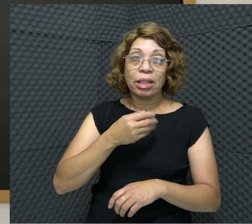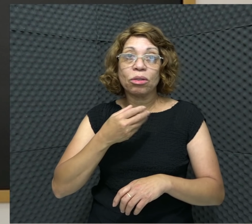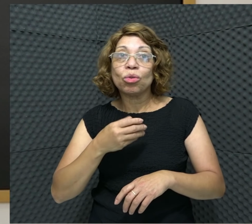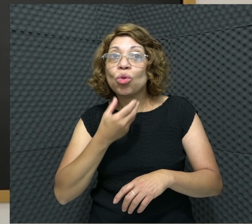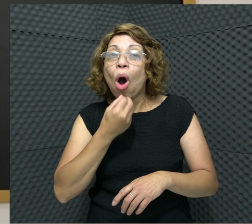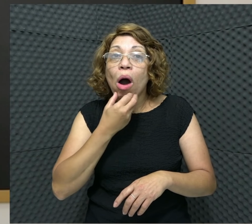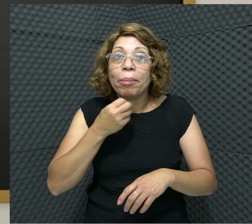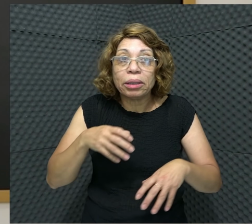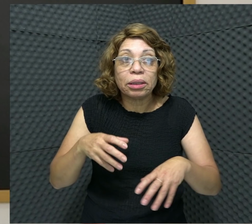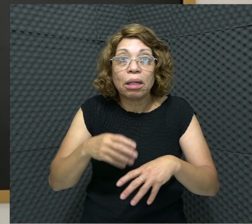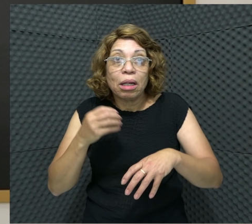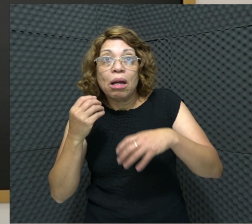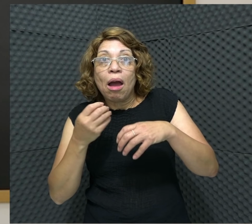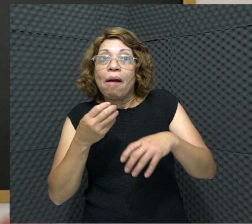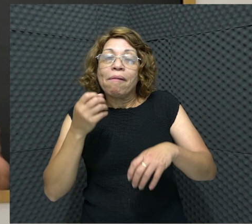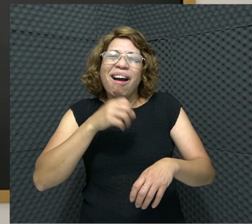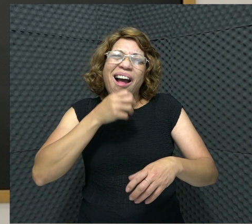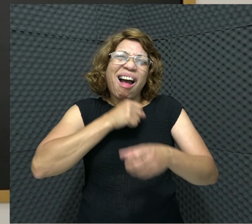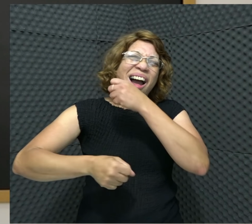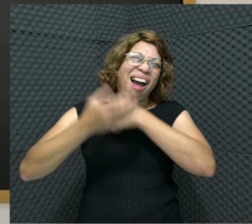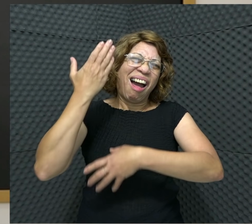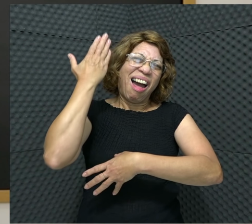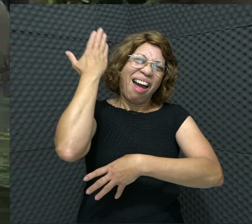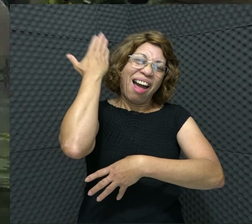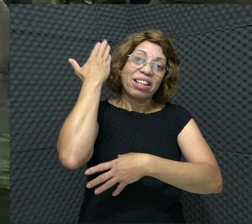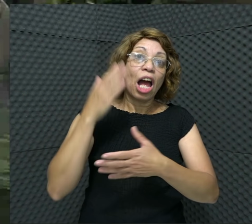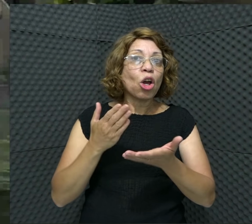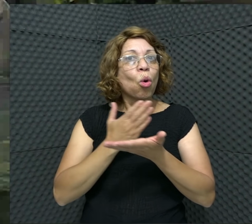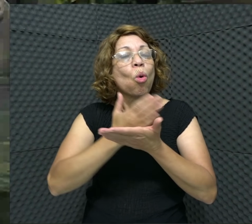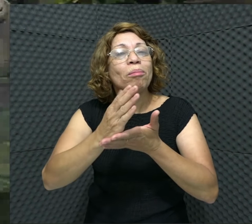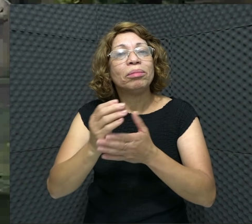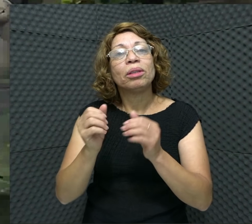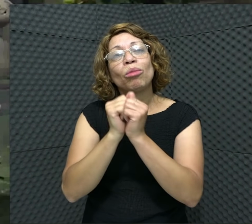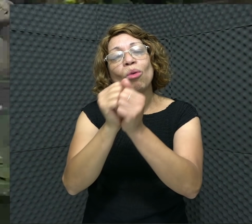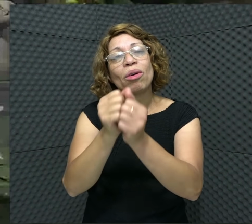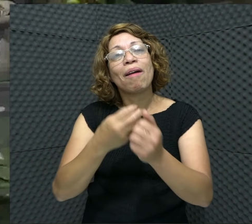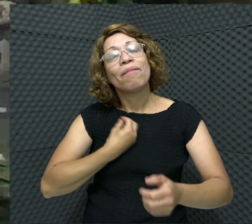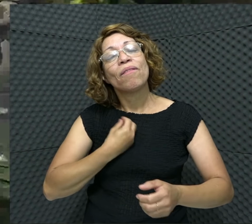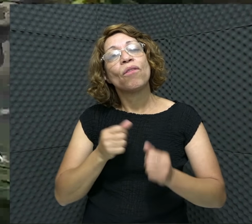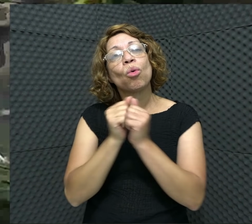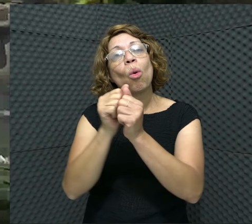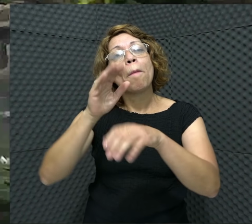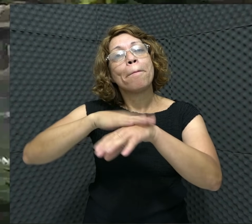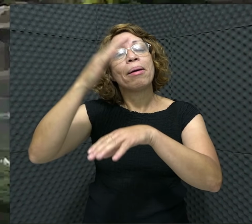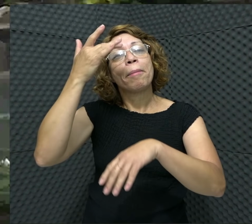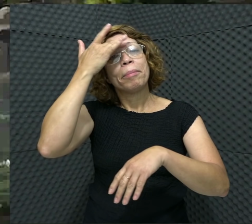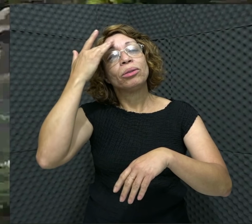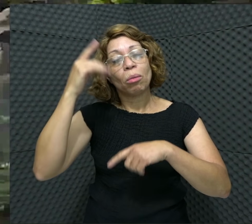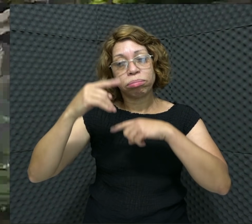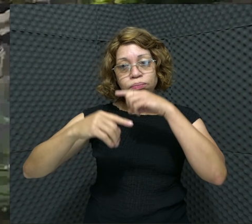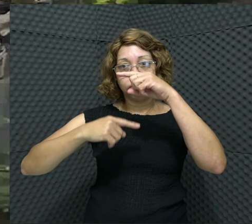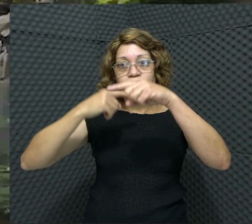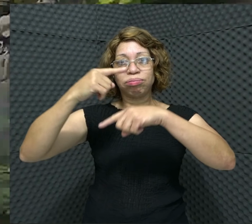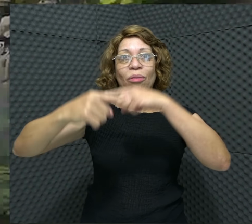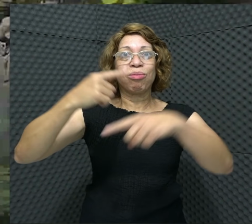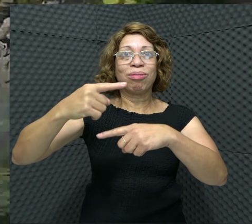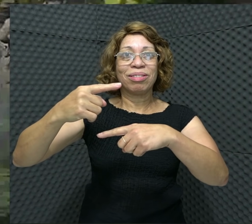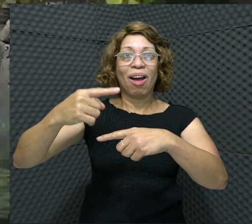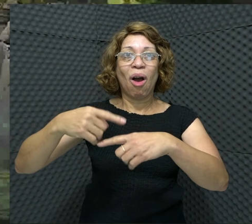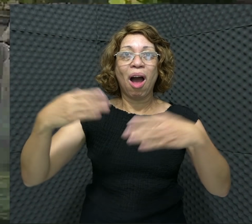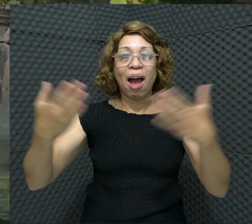essa vida das cavernas, e nós passamos a nos agrupar em sociedade. Sim, nós paramos de viver